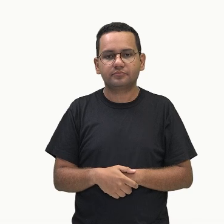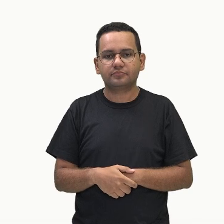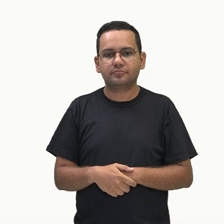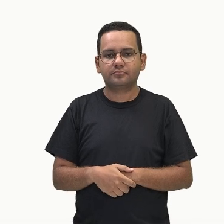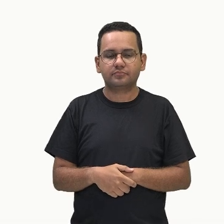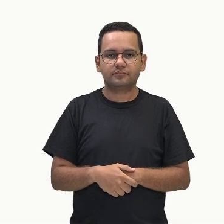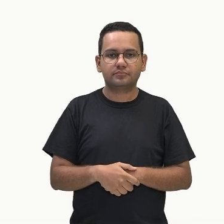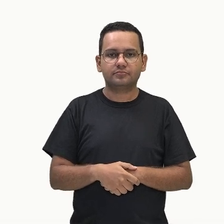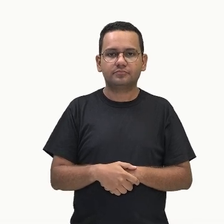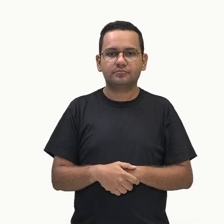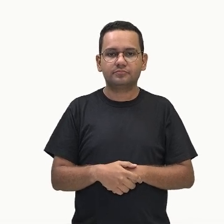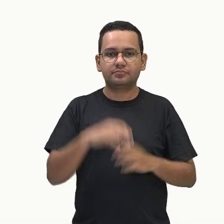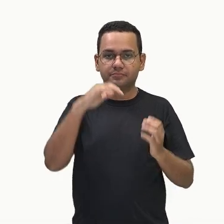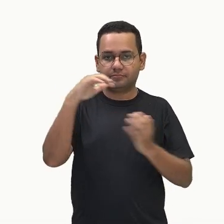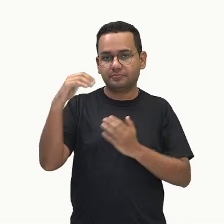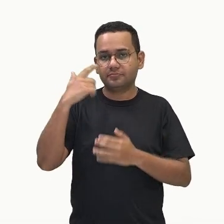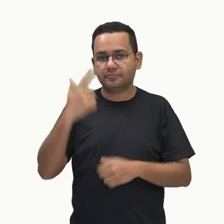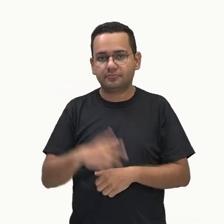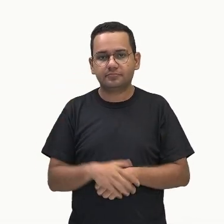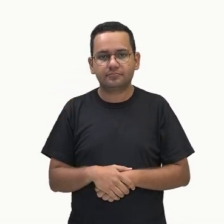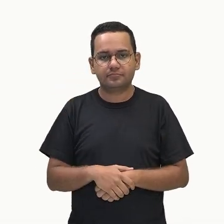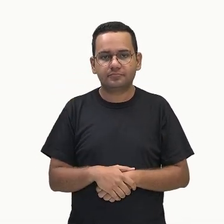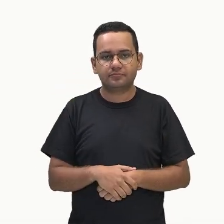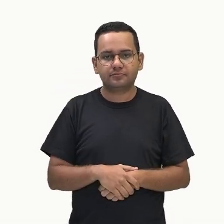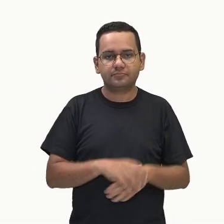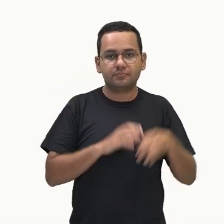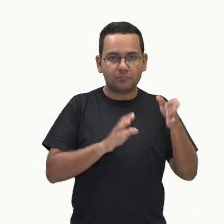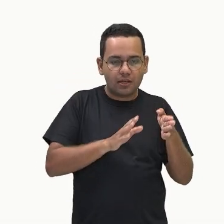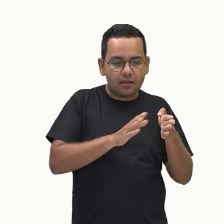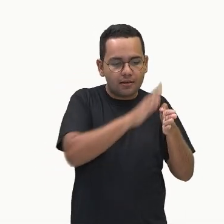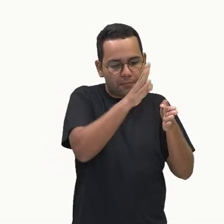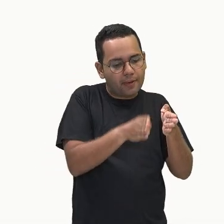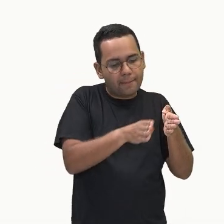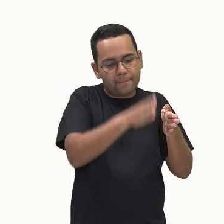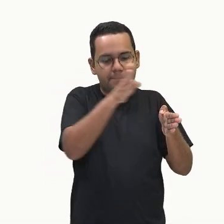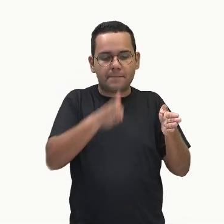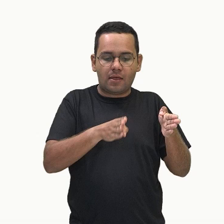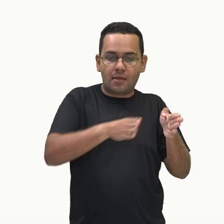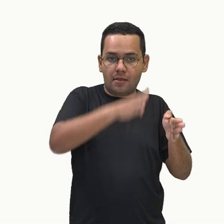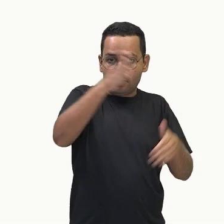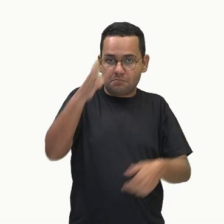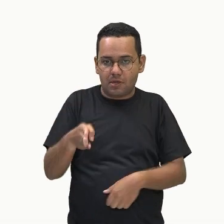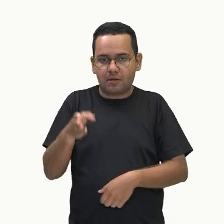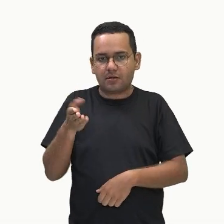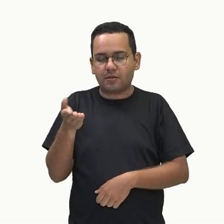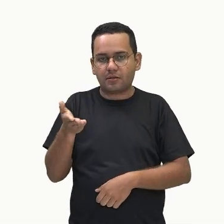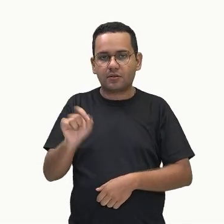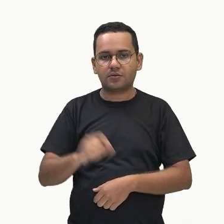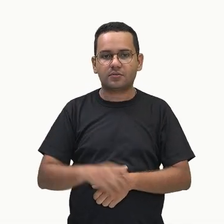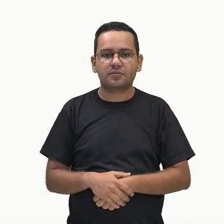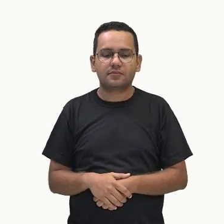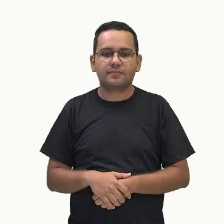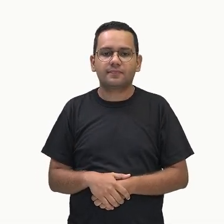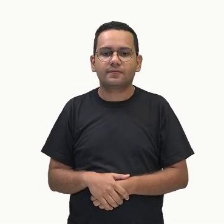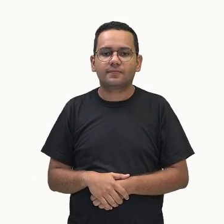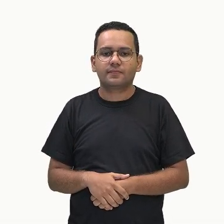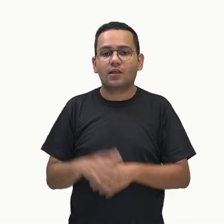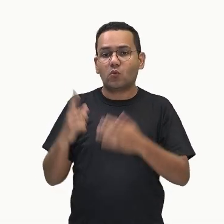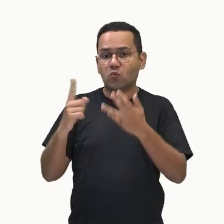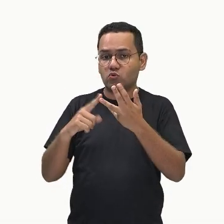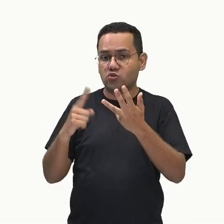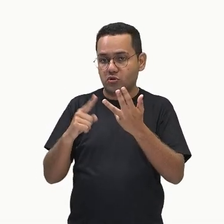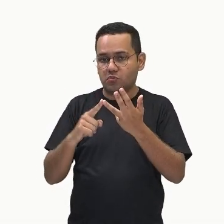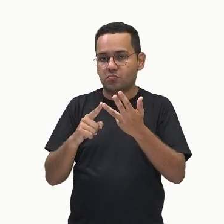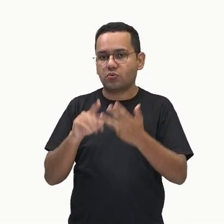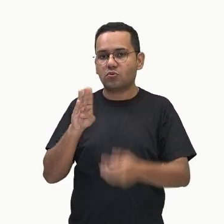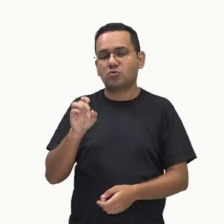modelo atômico de Bohr. O modelo atômico de Bohr, ele ficou conhecido